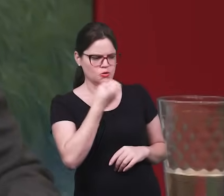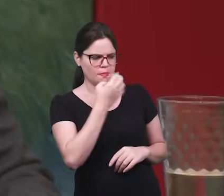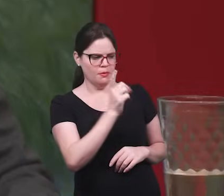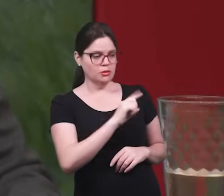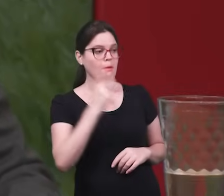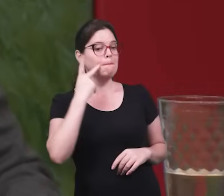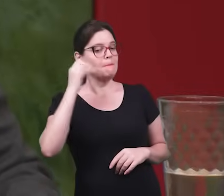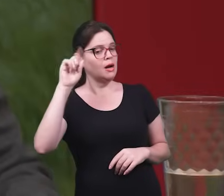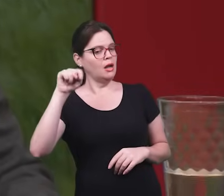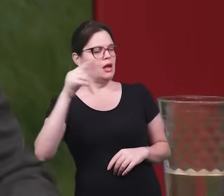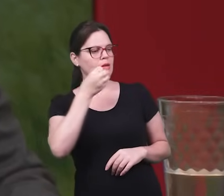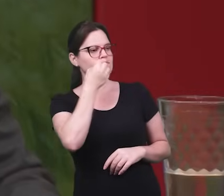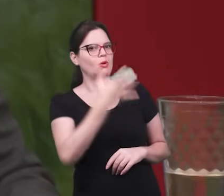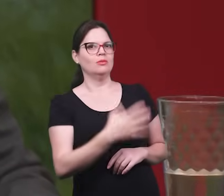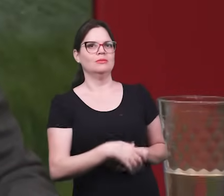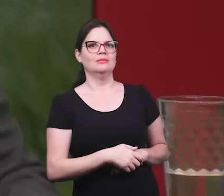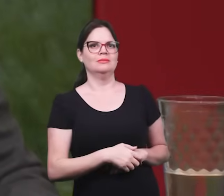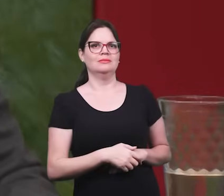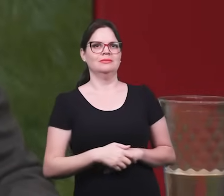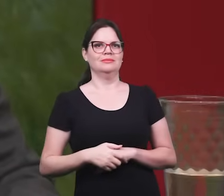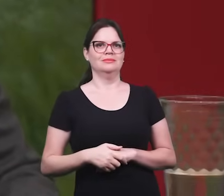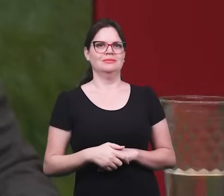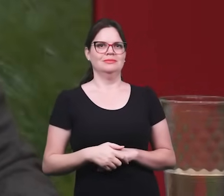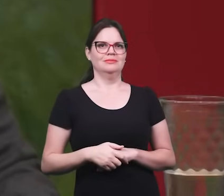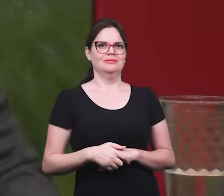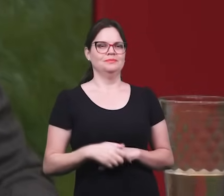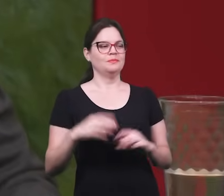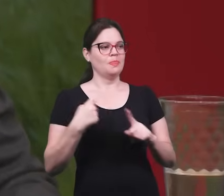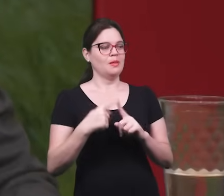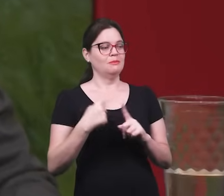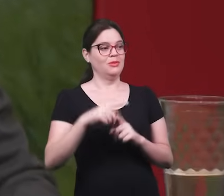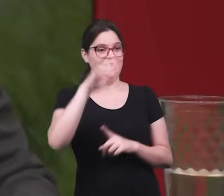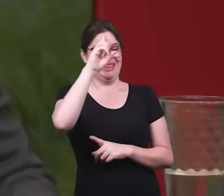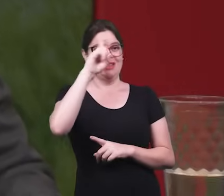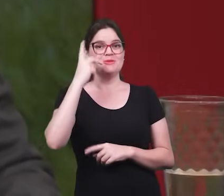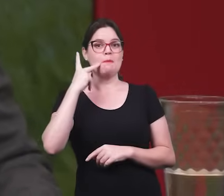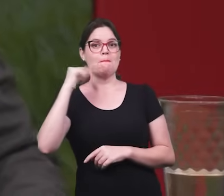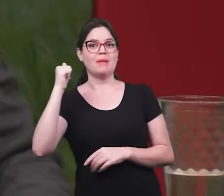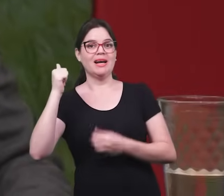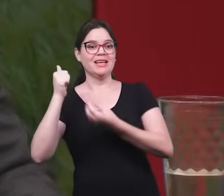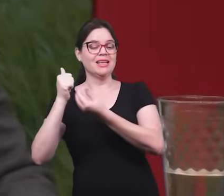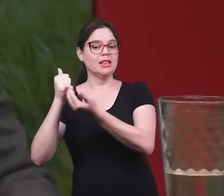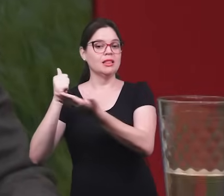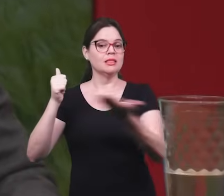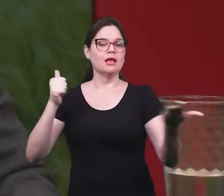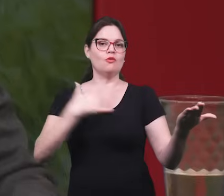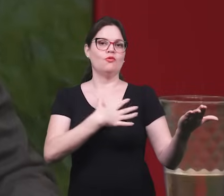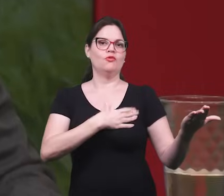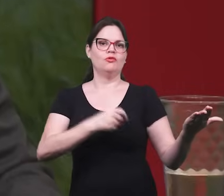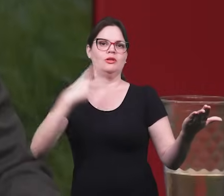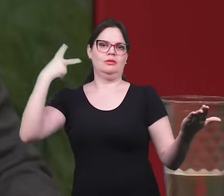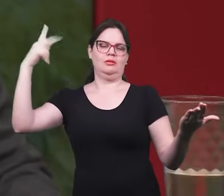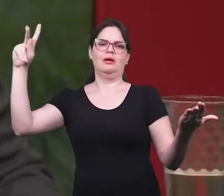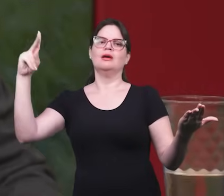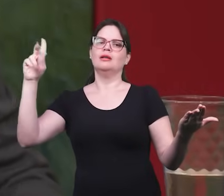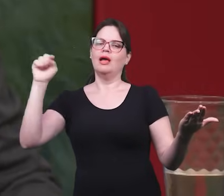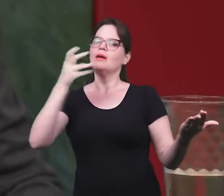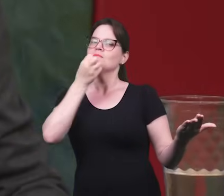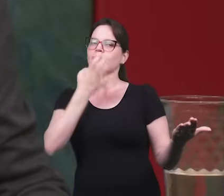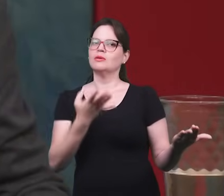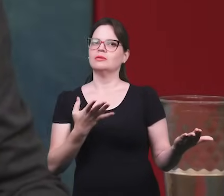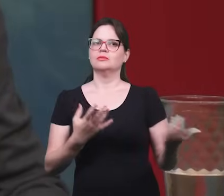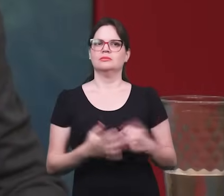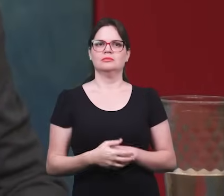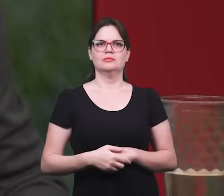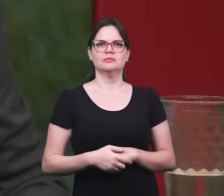pai porque o pai deu filho ele entregou o filho isso é maior bondade a bondade do pai aí você vê o seguinte